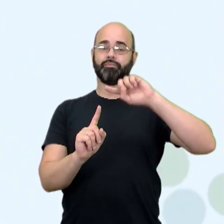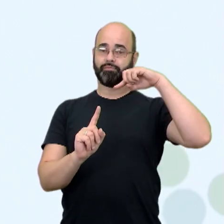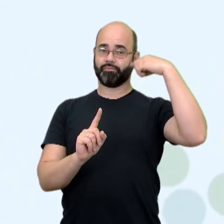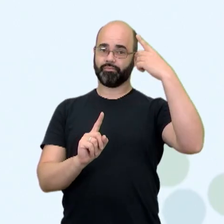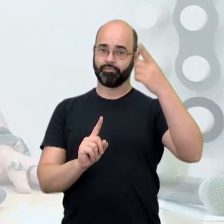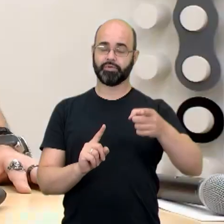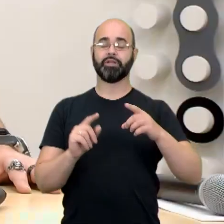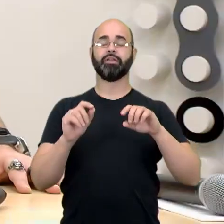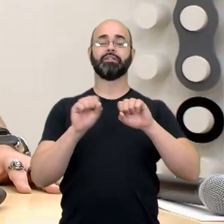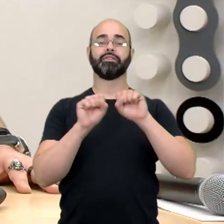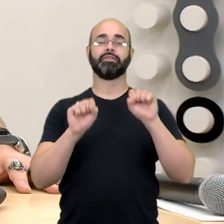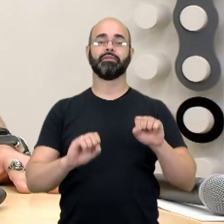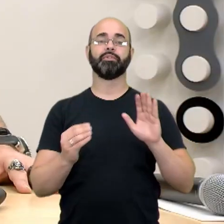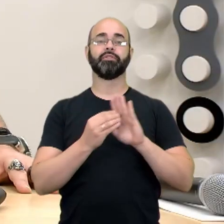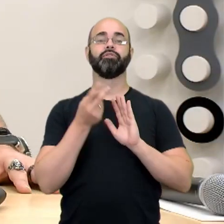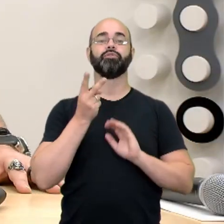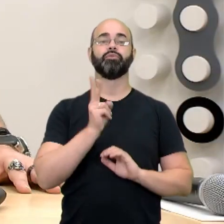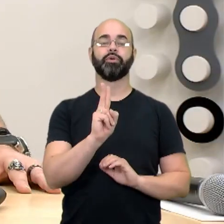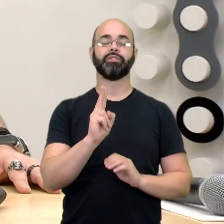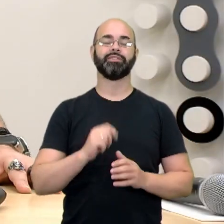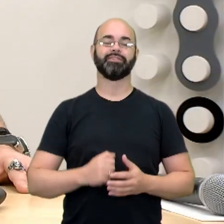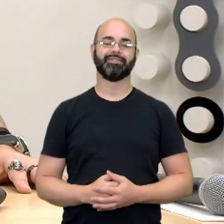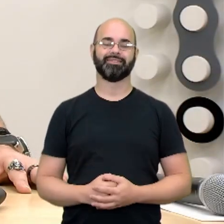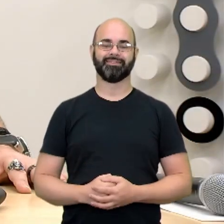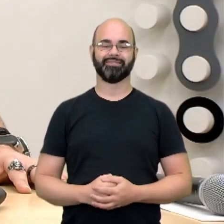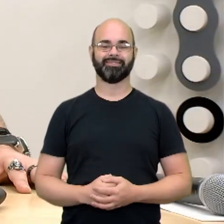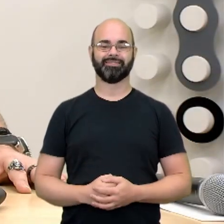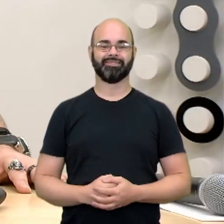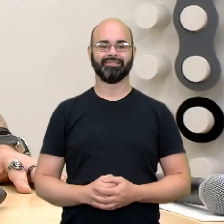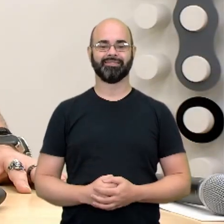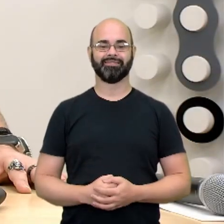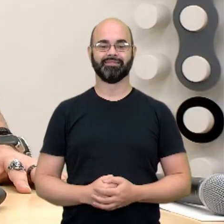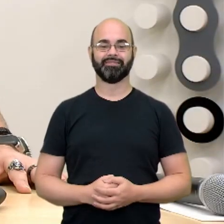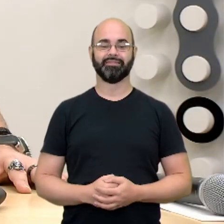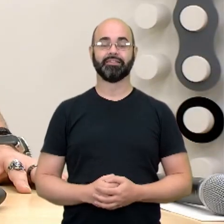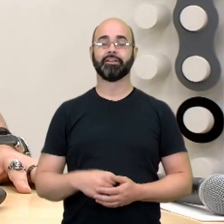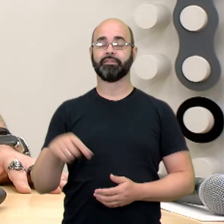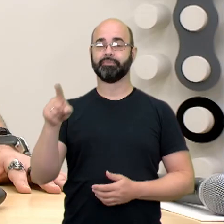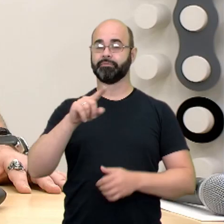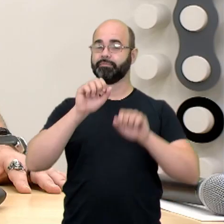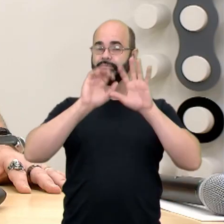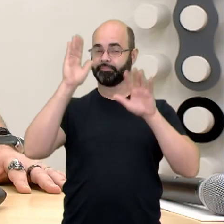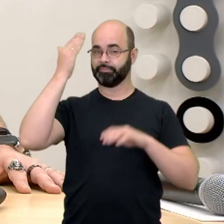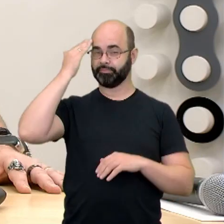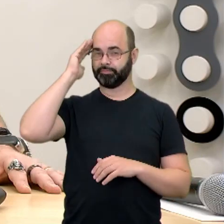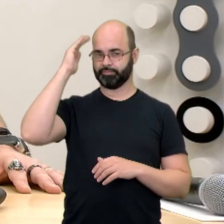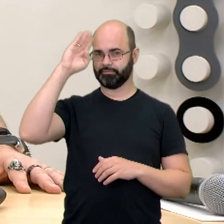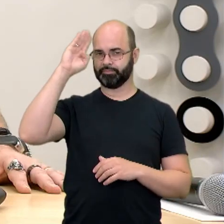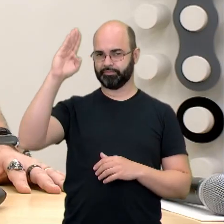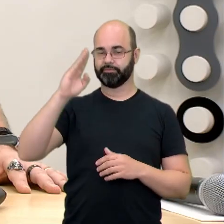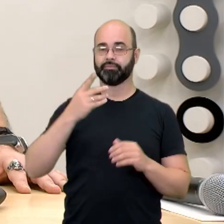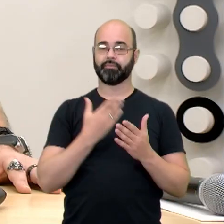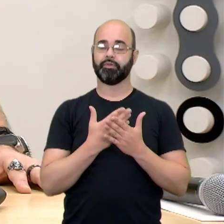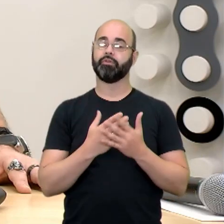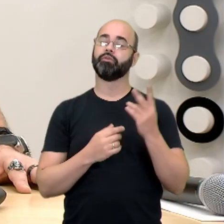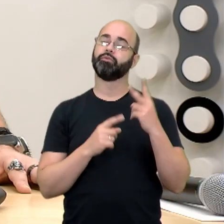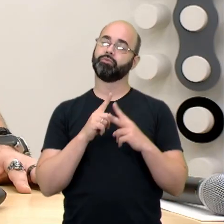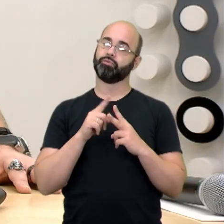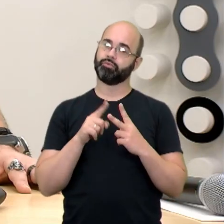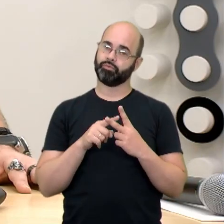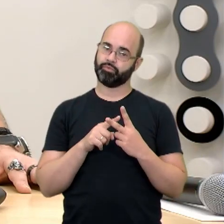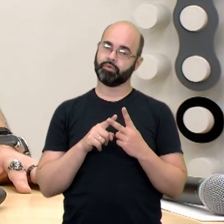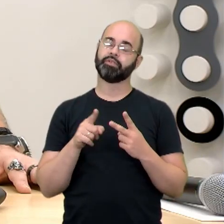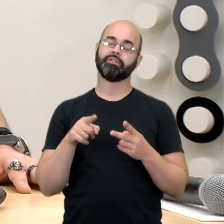aí a sistematização 2. Então, só para entender, é o final aí, são 2 aulas do final desta